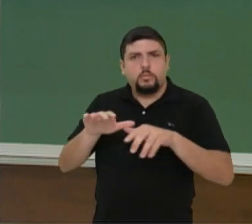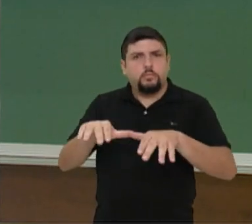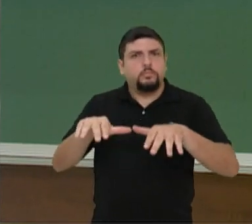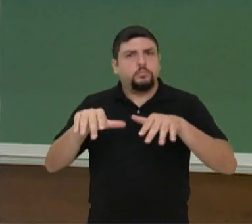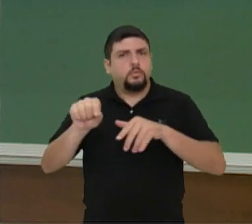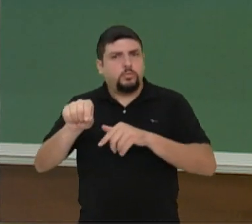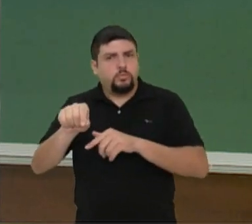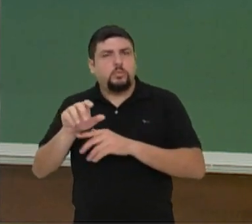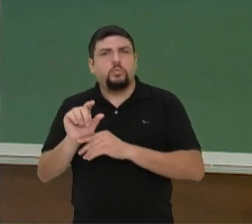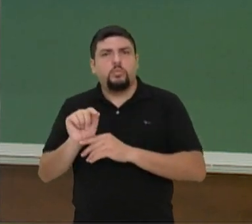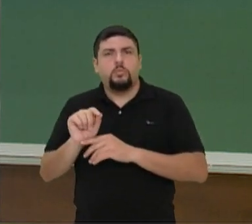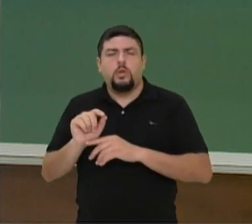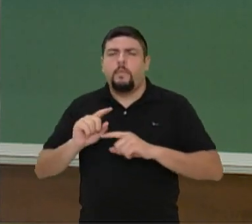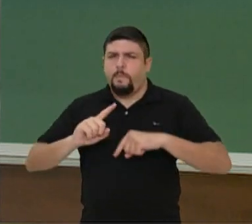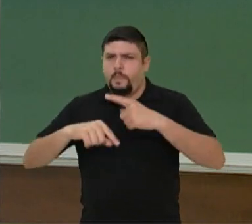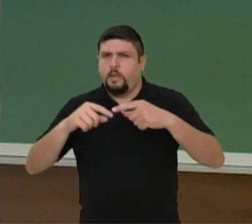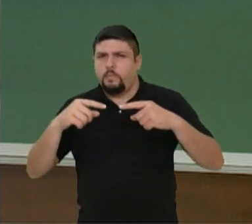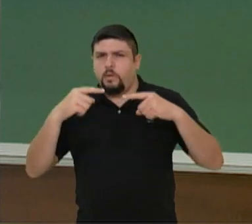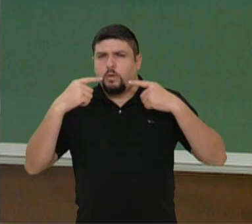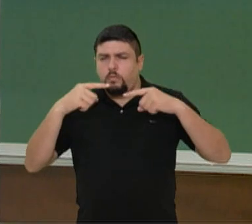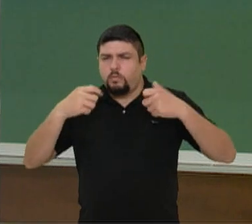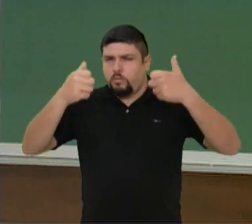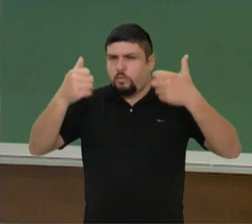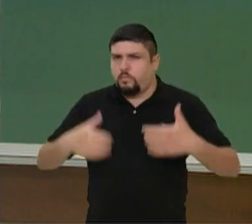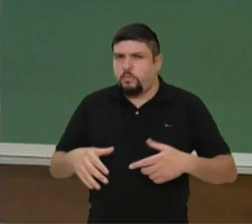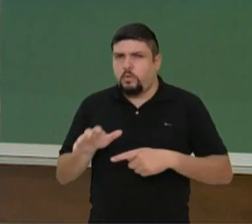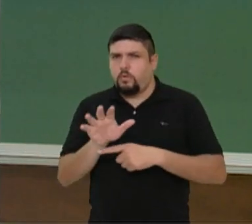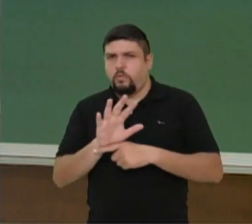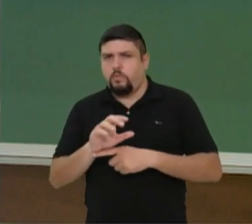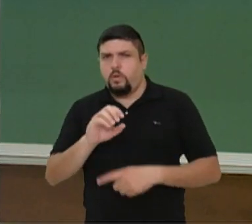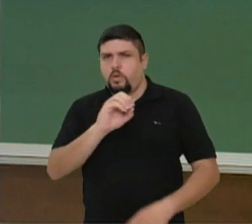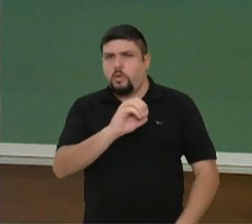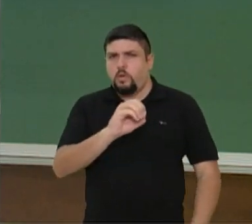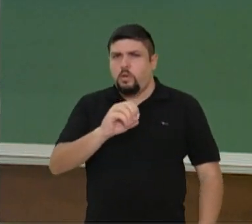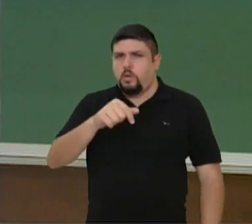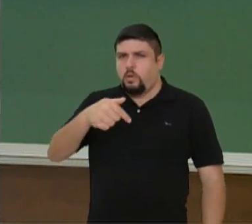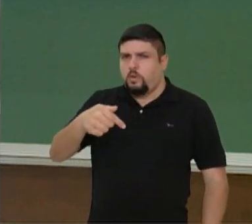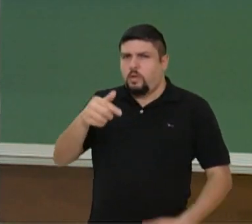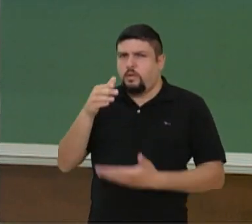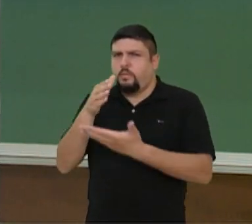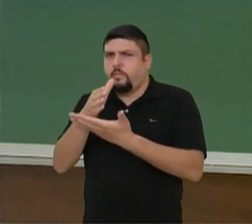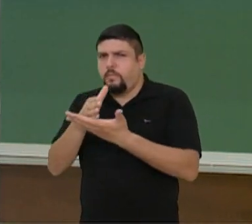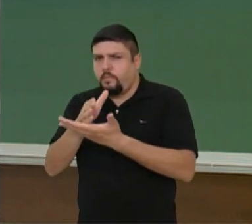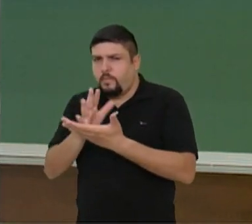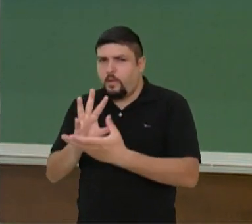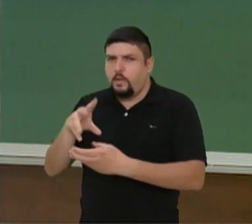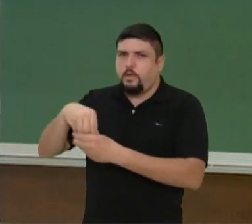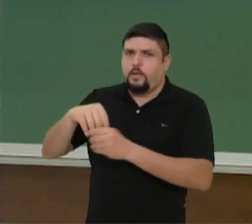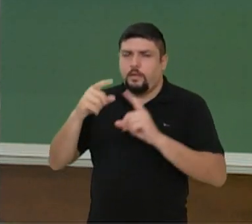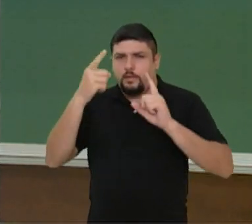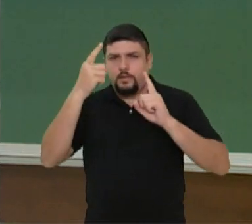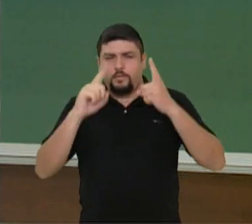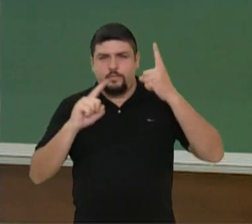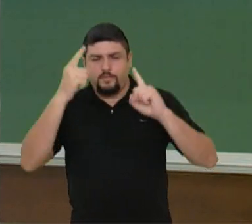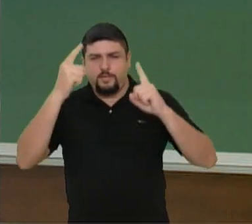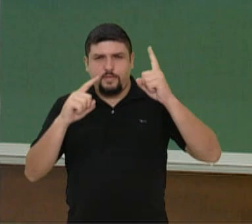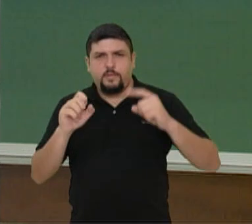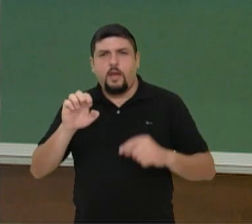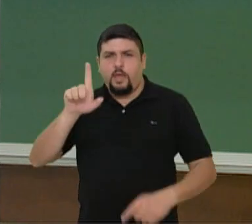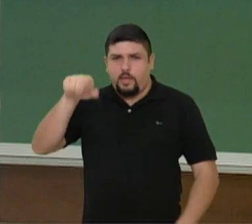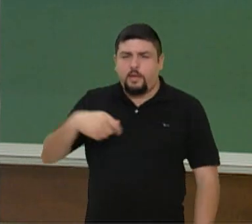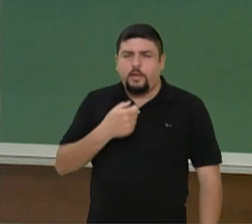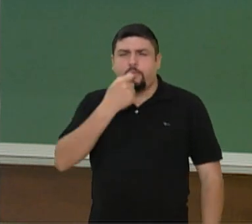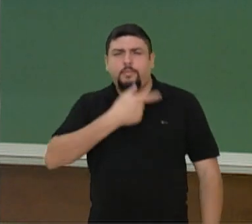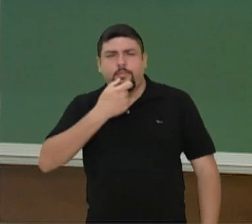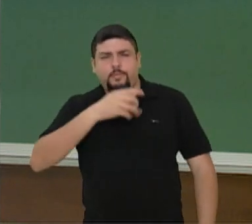o professor vai comentar um filme chamado 007 e meia, no Carnaval. É uma comédia